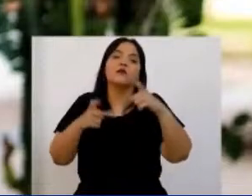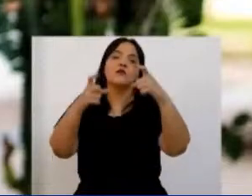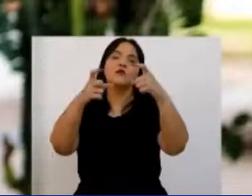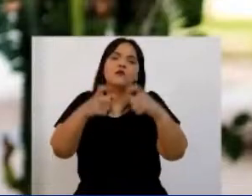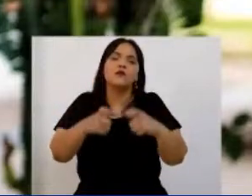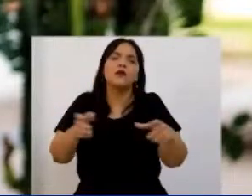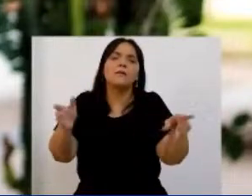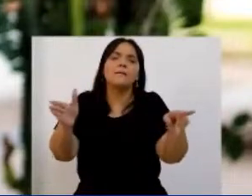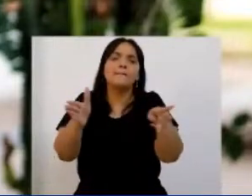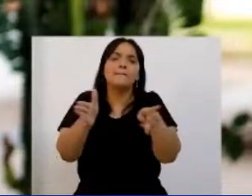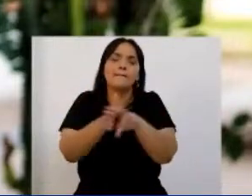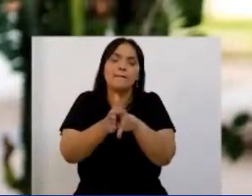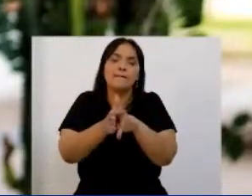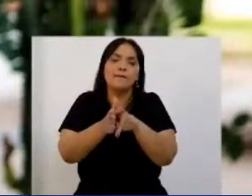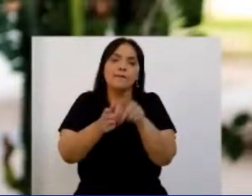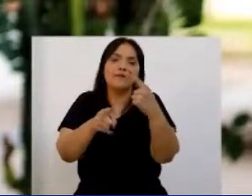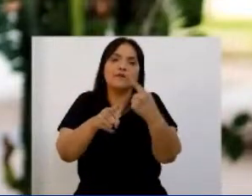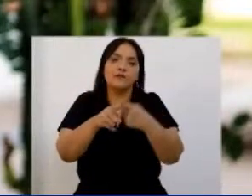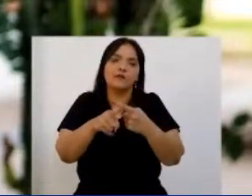ela tem o seu lugar, porque